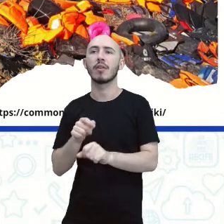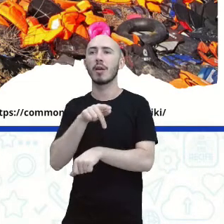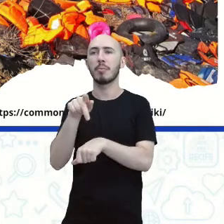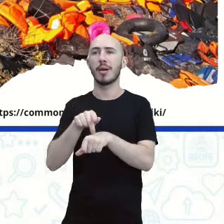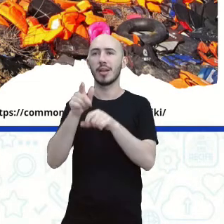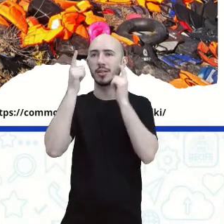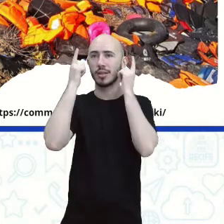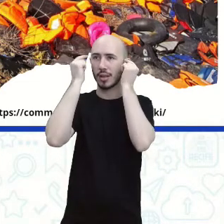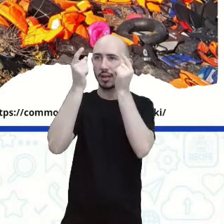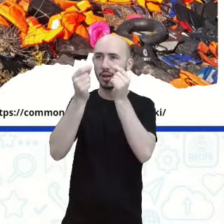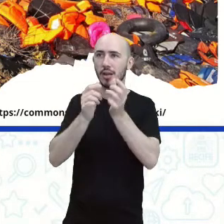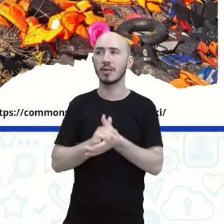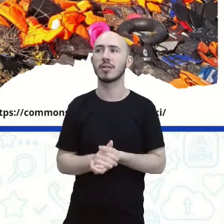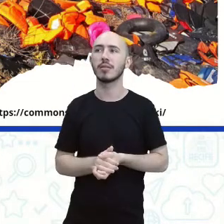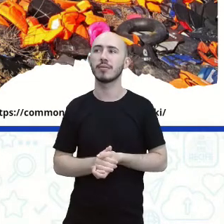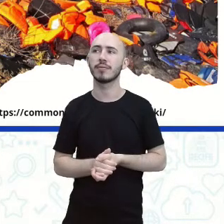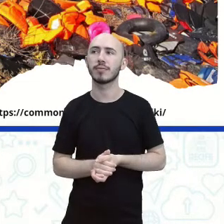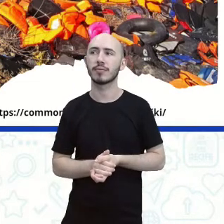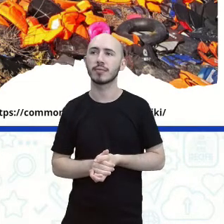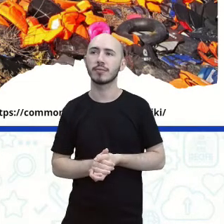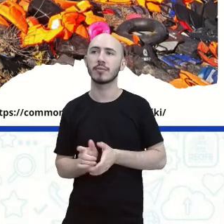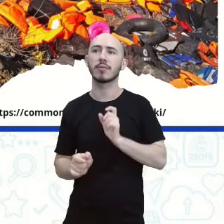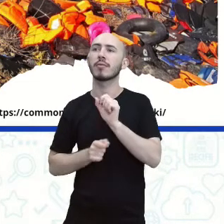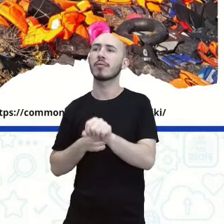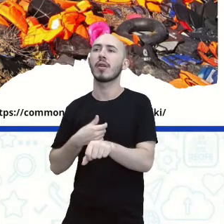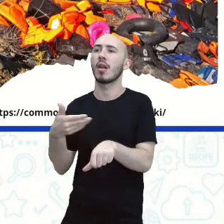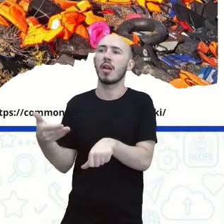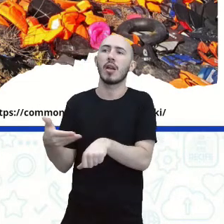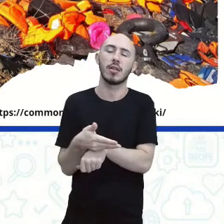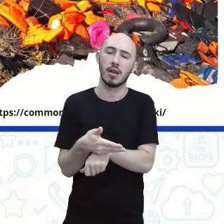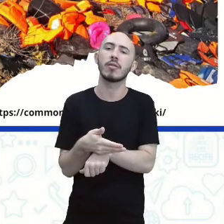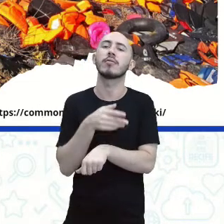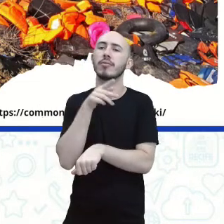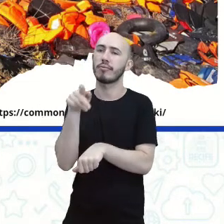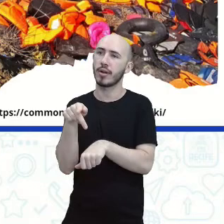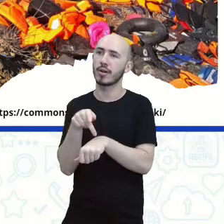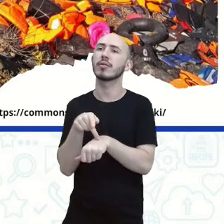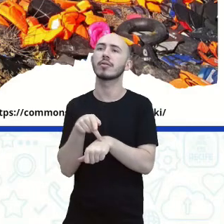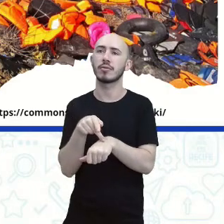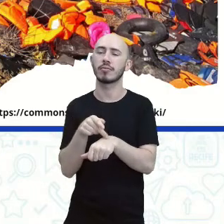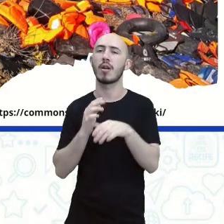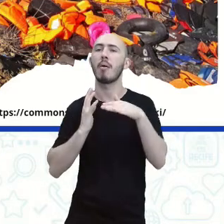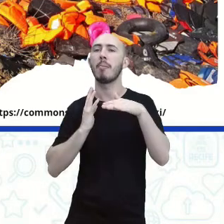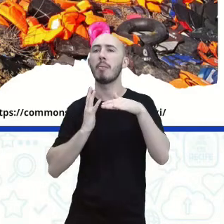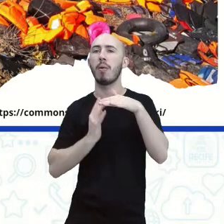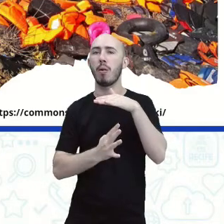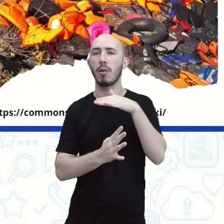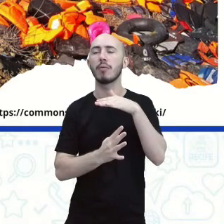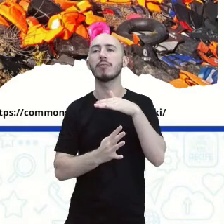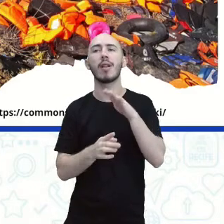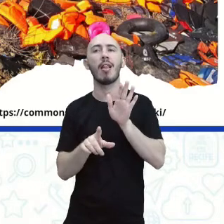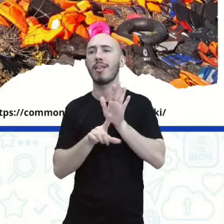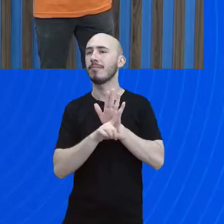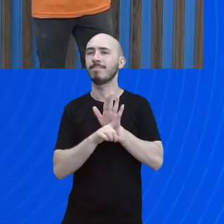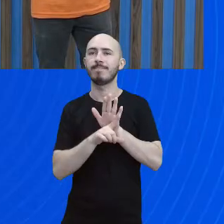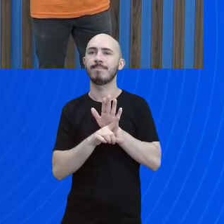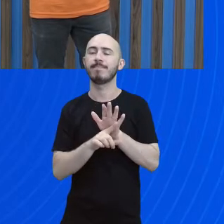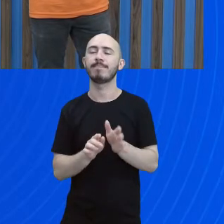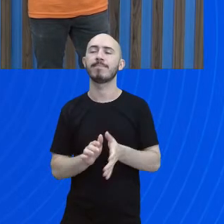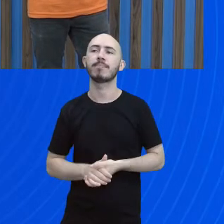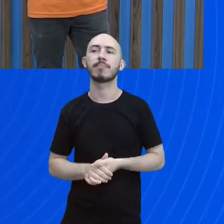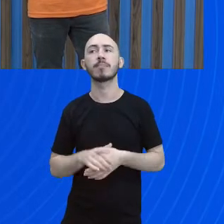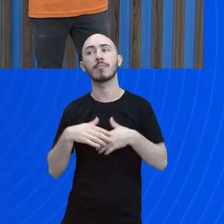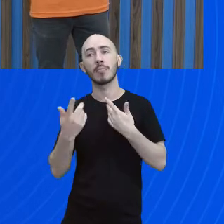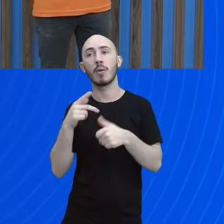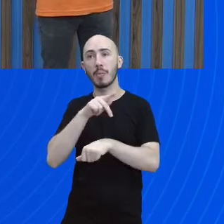eles aportaram na Grécia, deixaram todo o material e entraram na Grécia ali, esse pessoal aí ilegalmente. Mas a Grécia é um